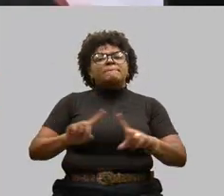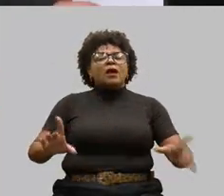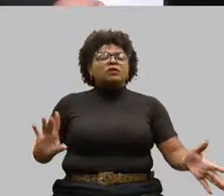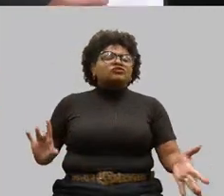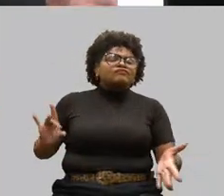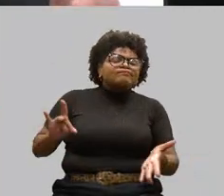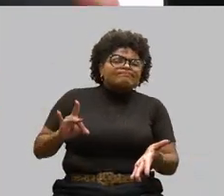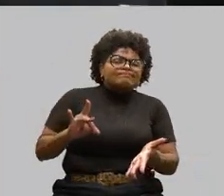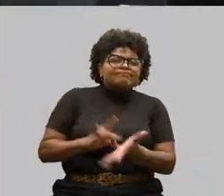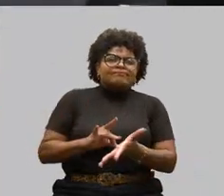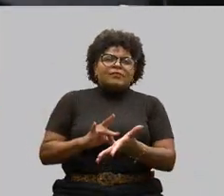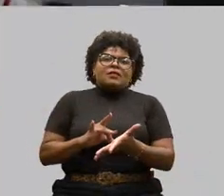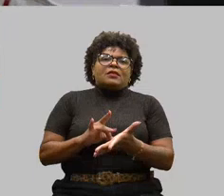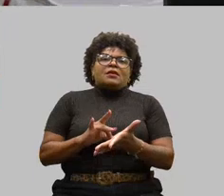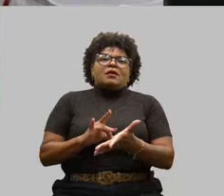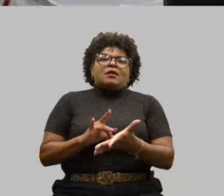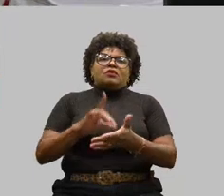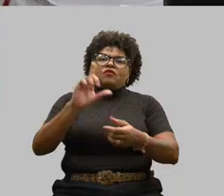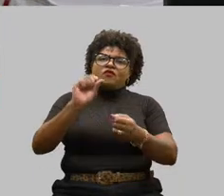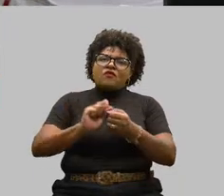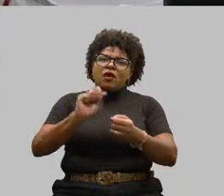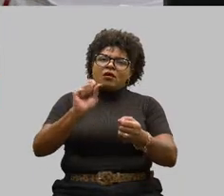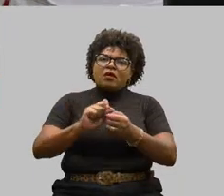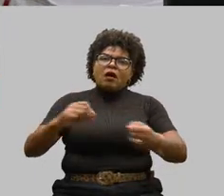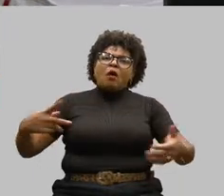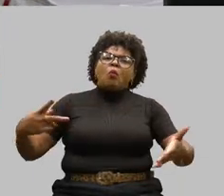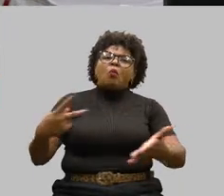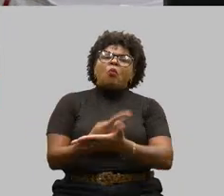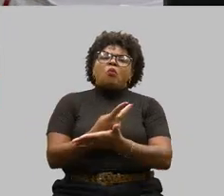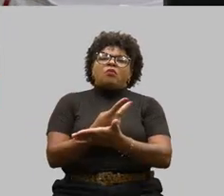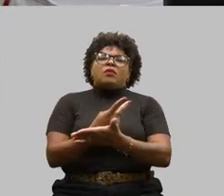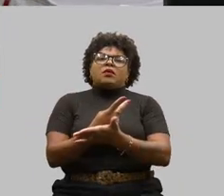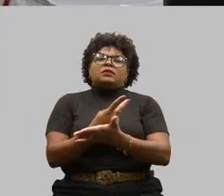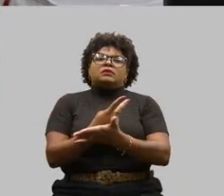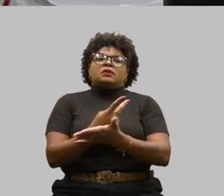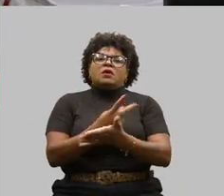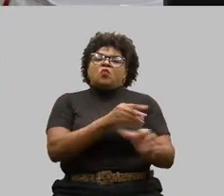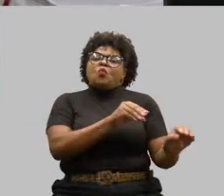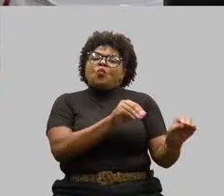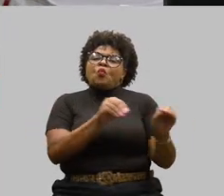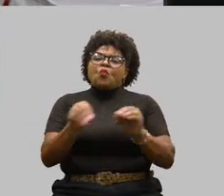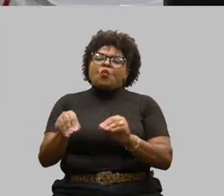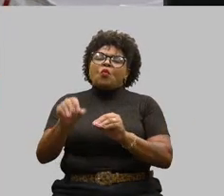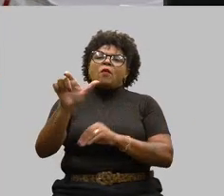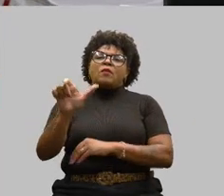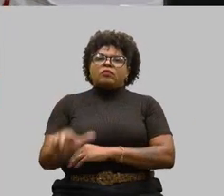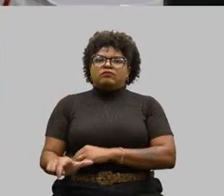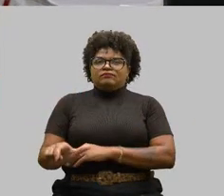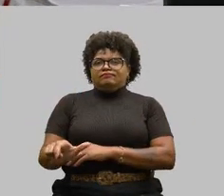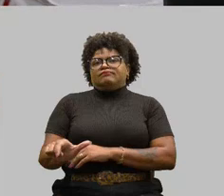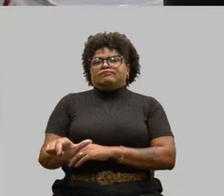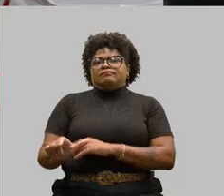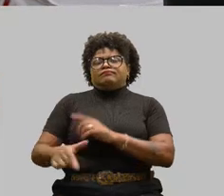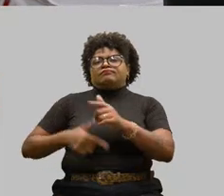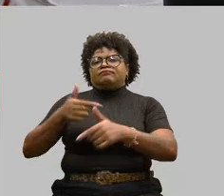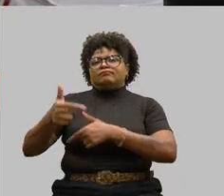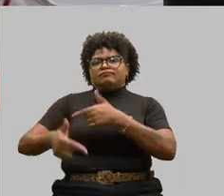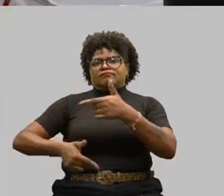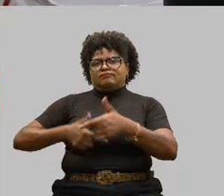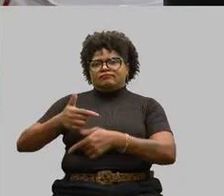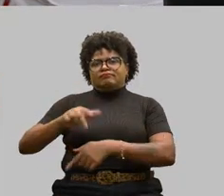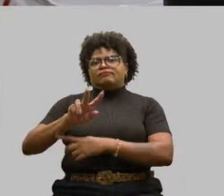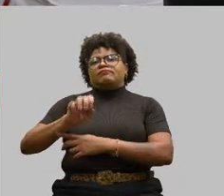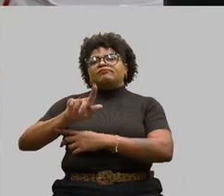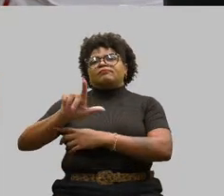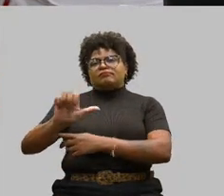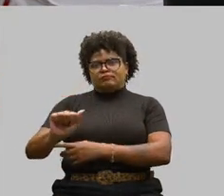efetiva aplicação e ocupação destas vagas Esse é o primeiro